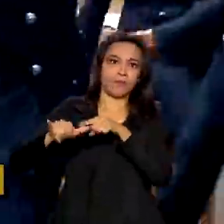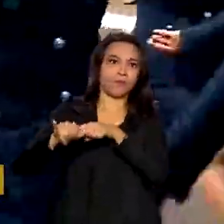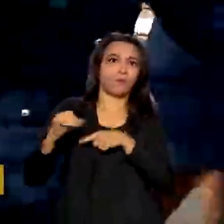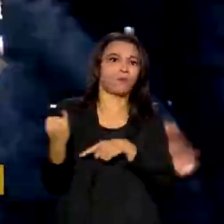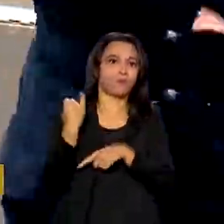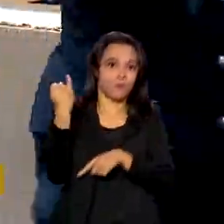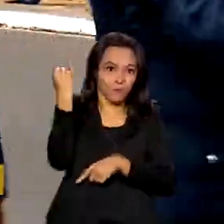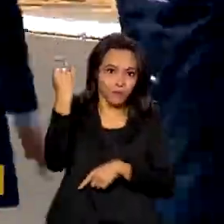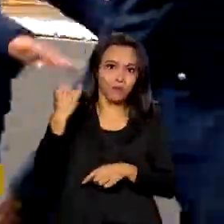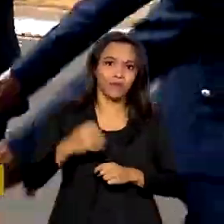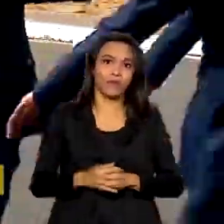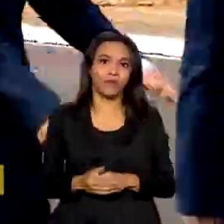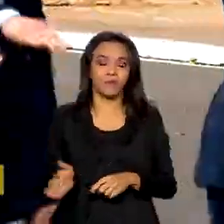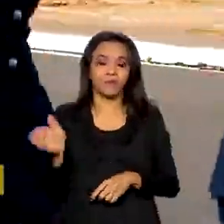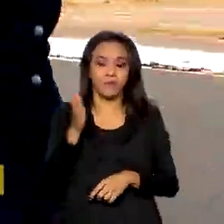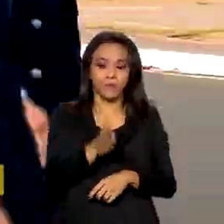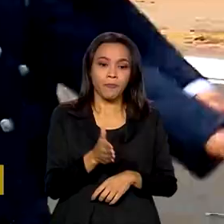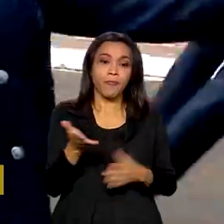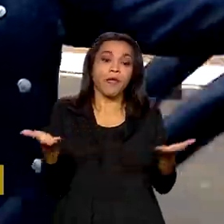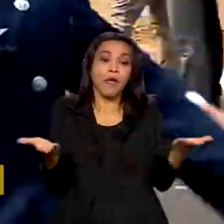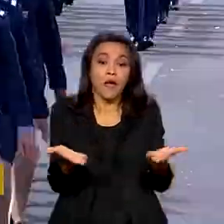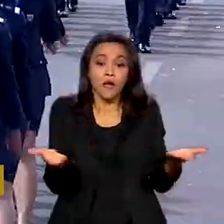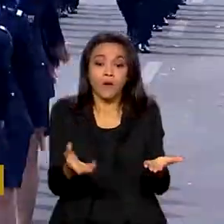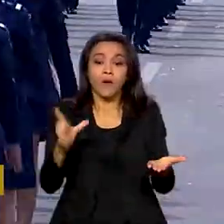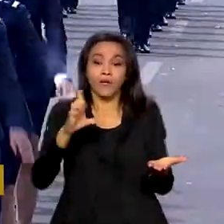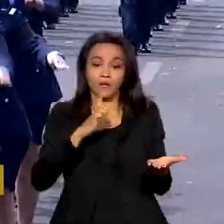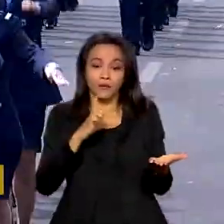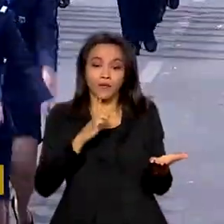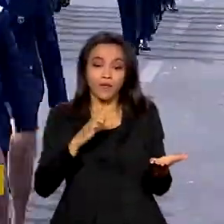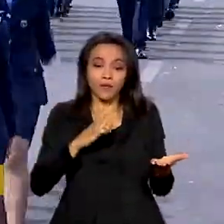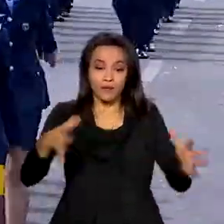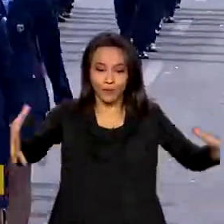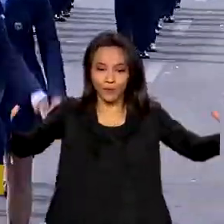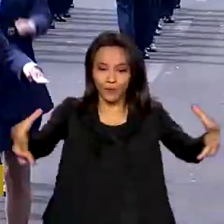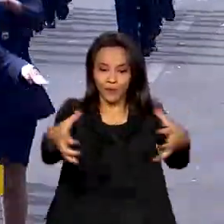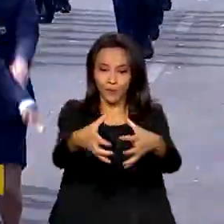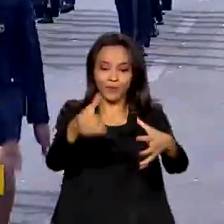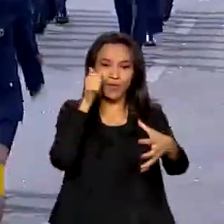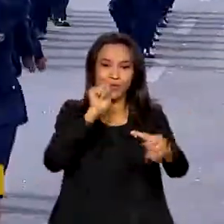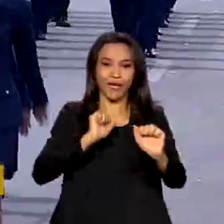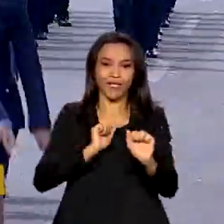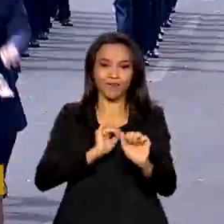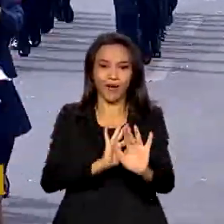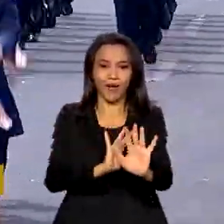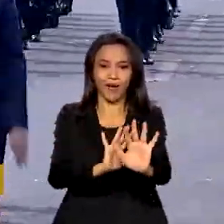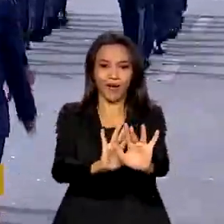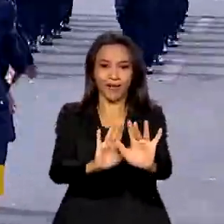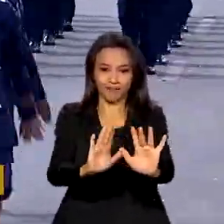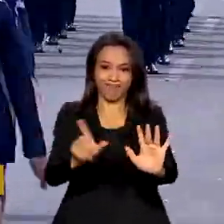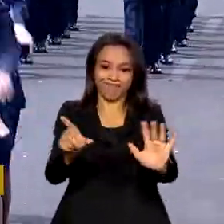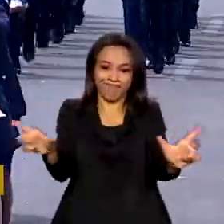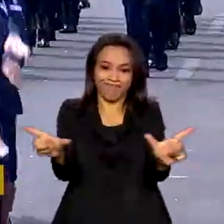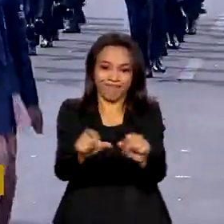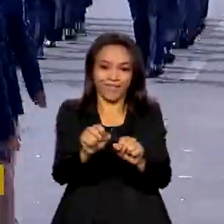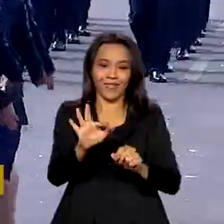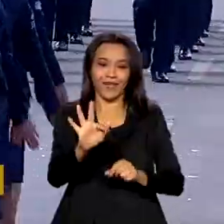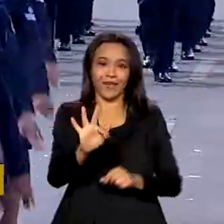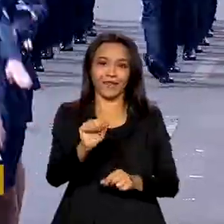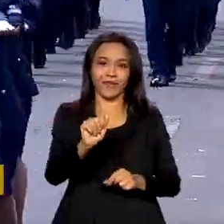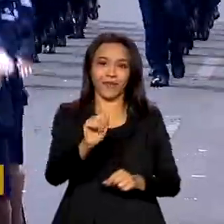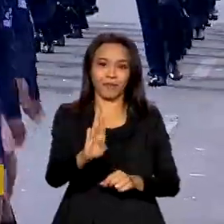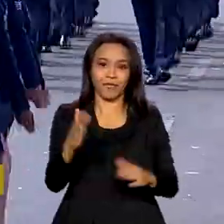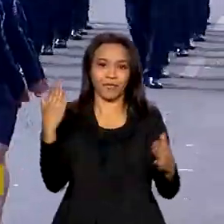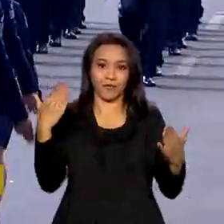importância. Temos agora o nosso grupamento feminino da Força Aérea Brasileira passando. Nós que esse ano